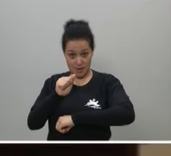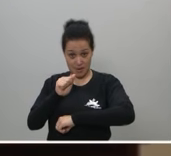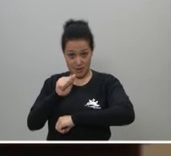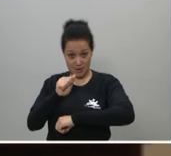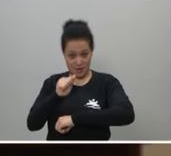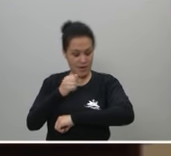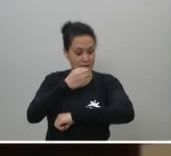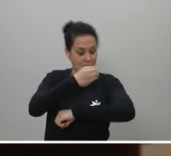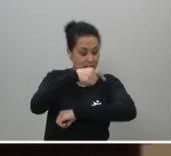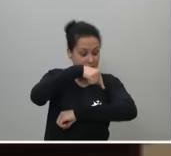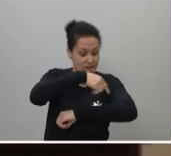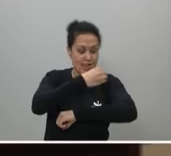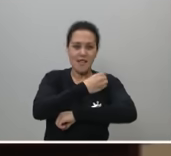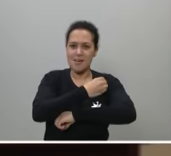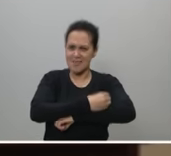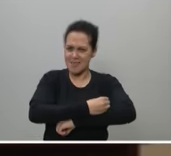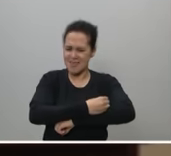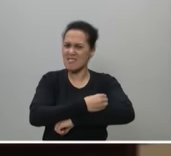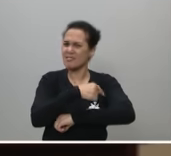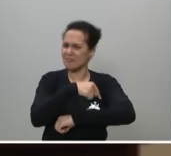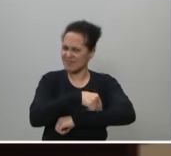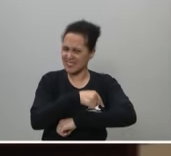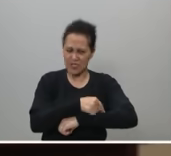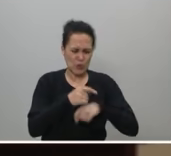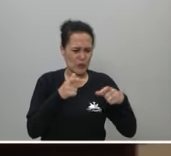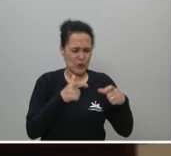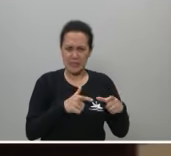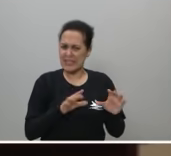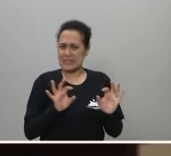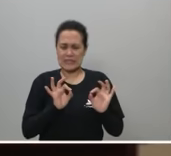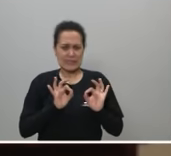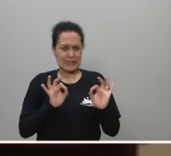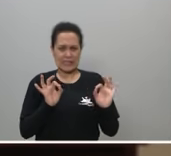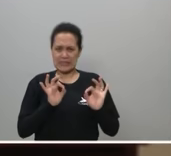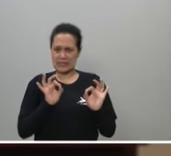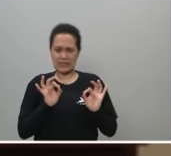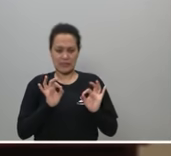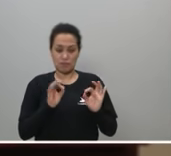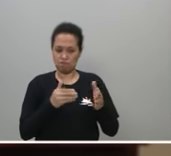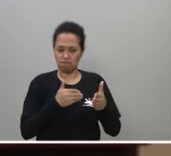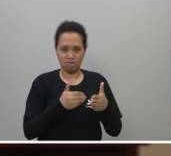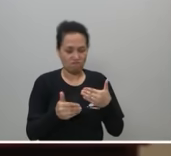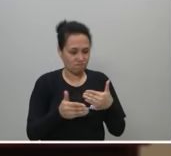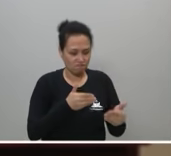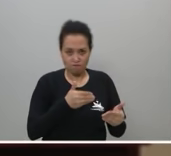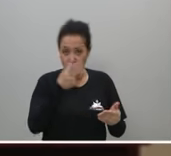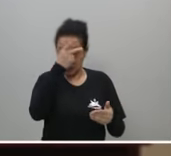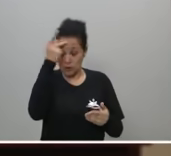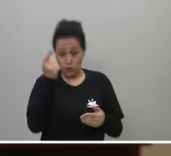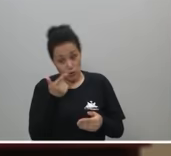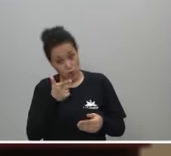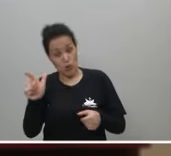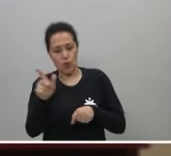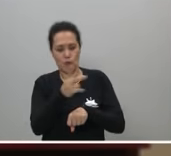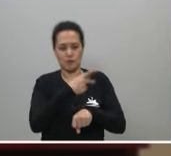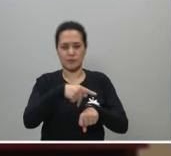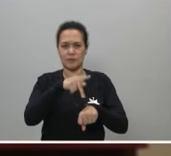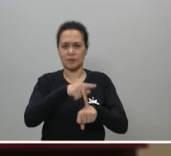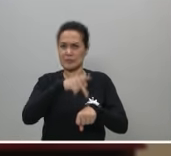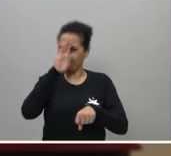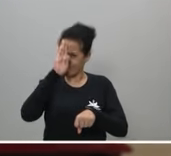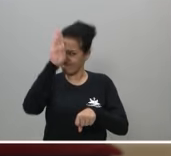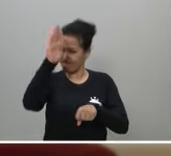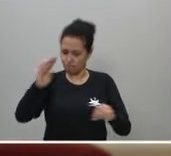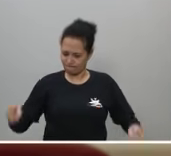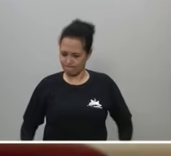inóspito, impróprio, hostil a qualquer estrangeiro, principalmente o judeu. Primeiro